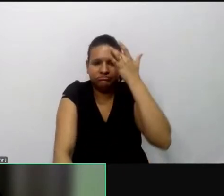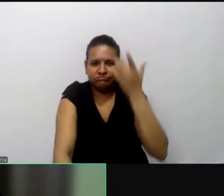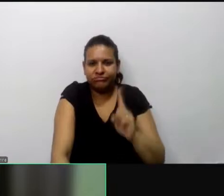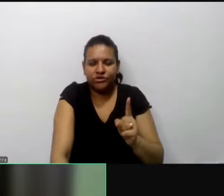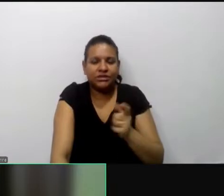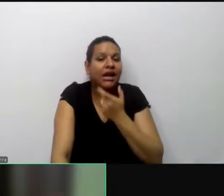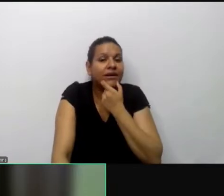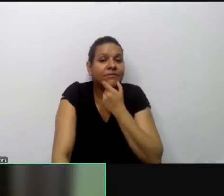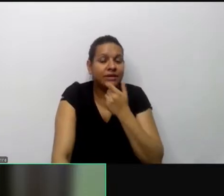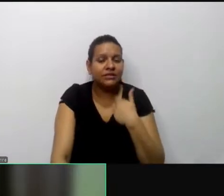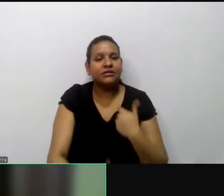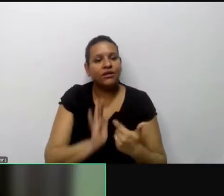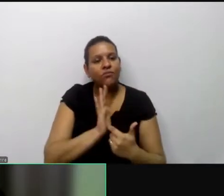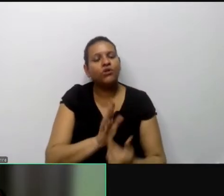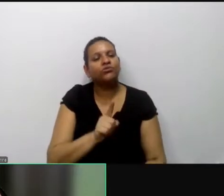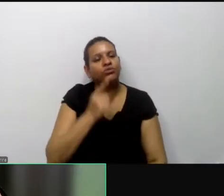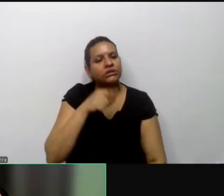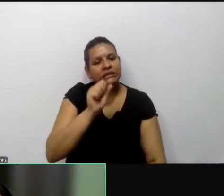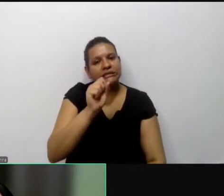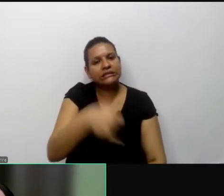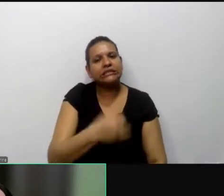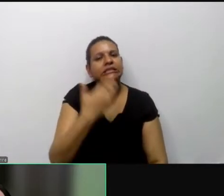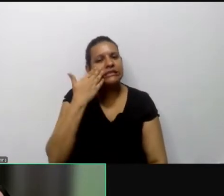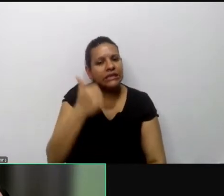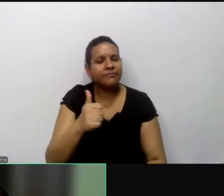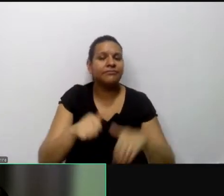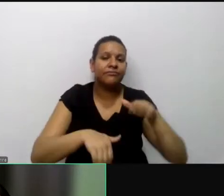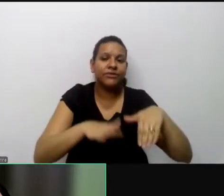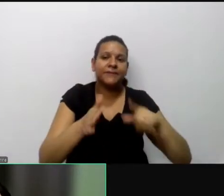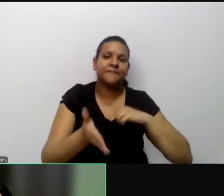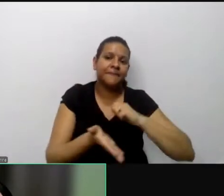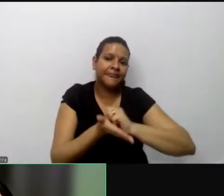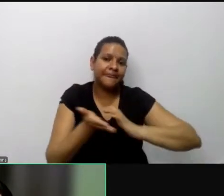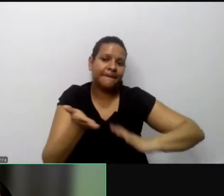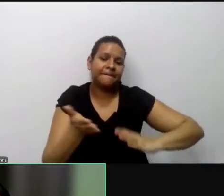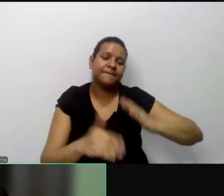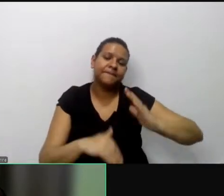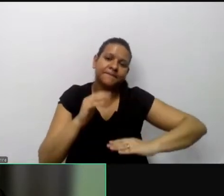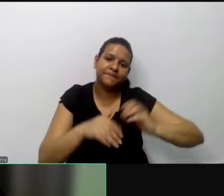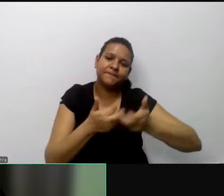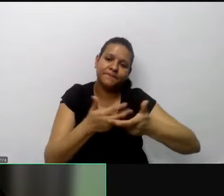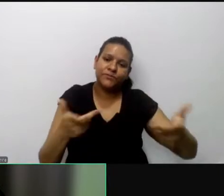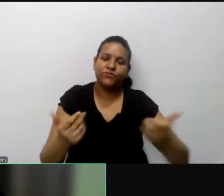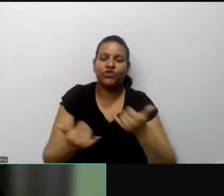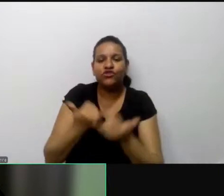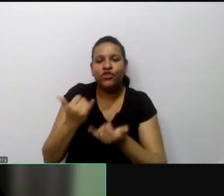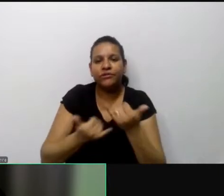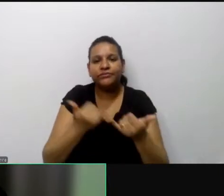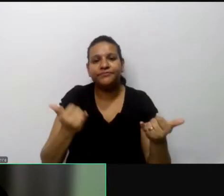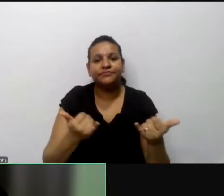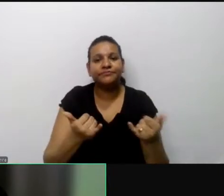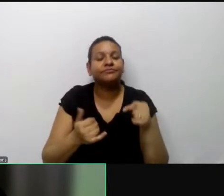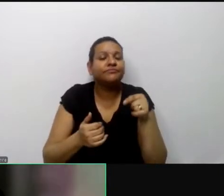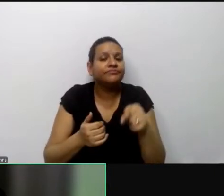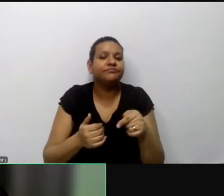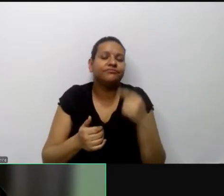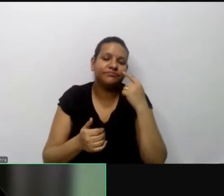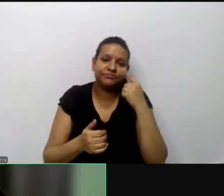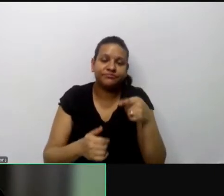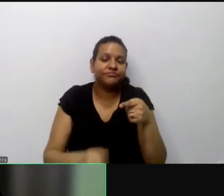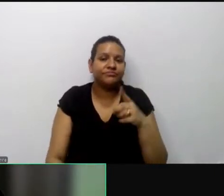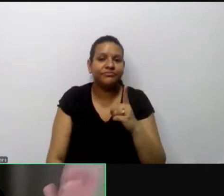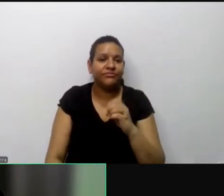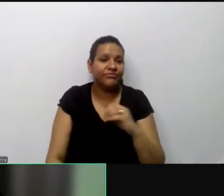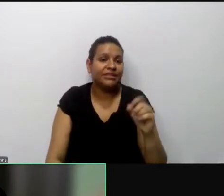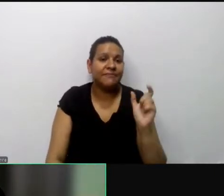mostro para eles como eles têm sim, trazendo atividades ou às vezes até games, jogos em que eu apresento mais de 100